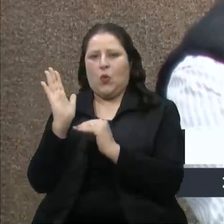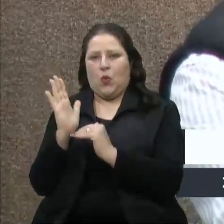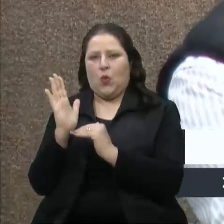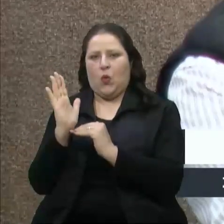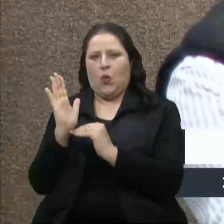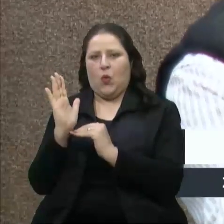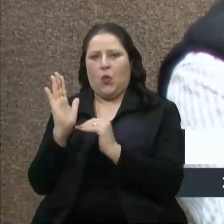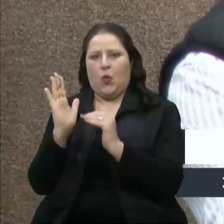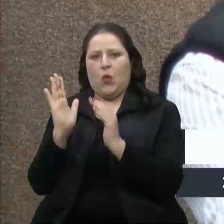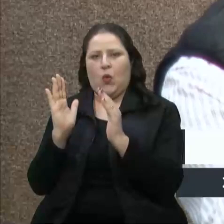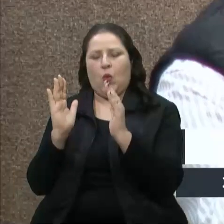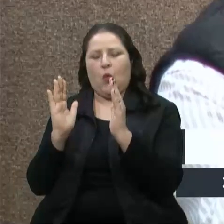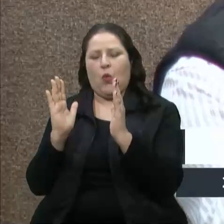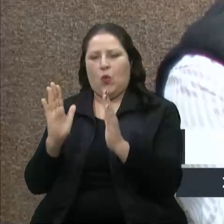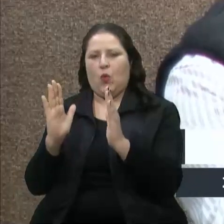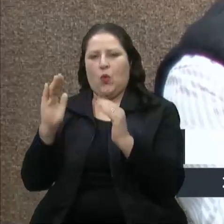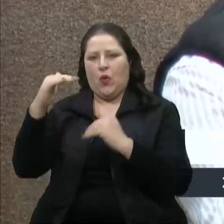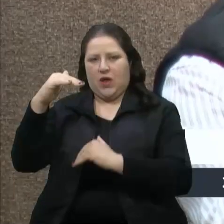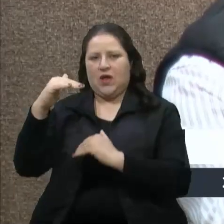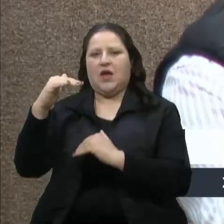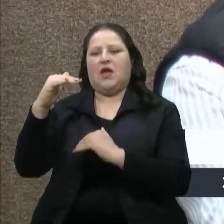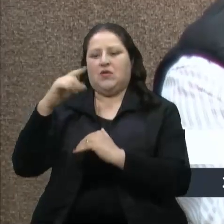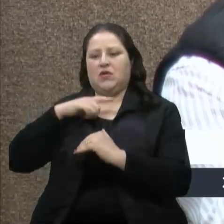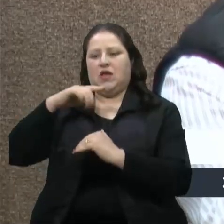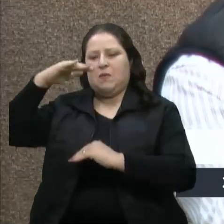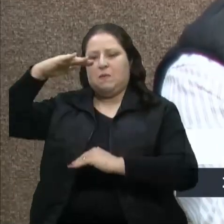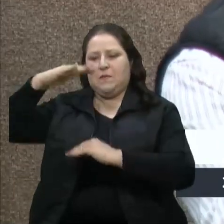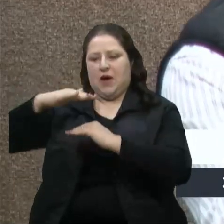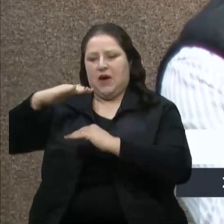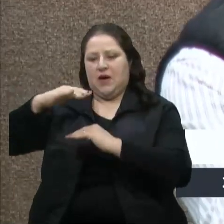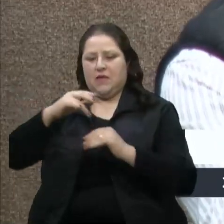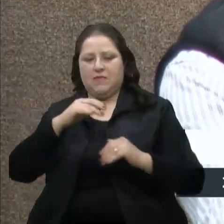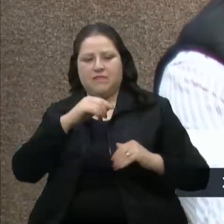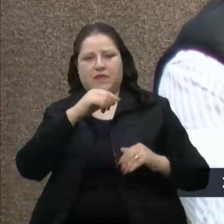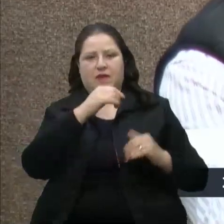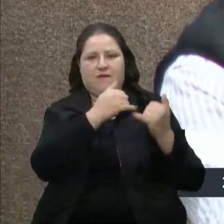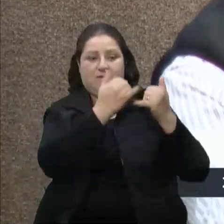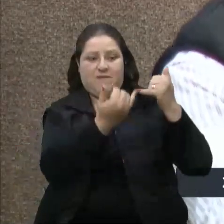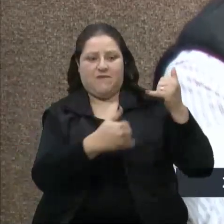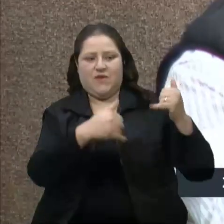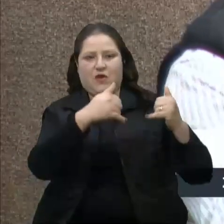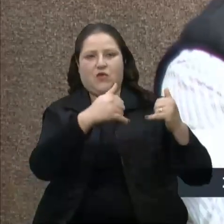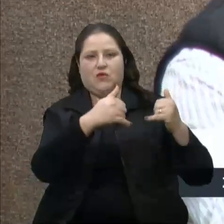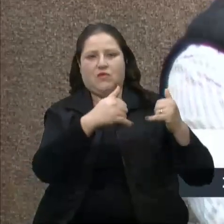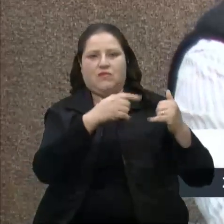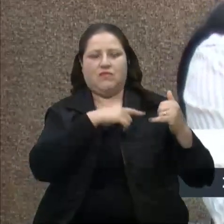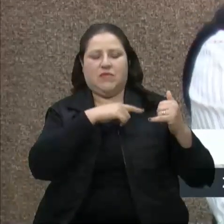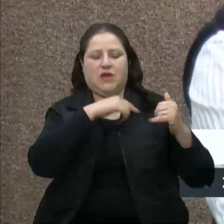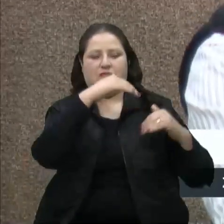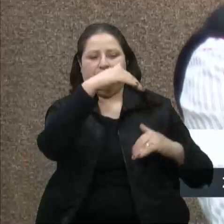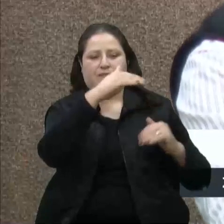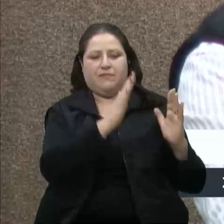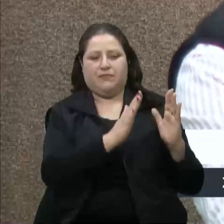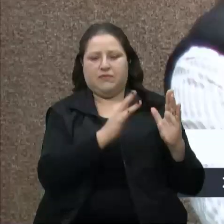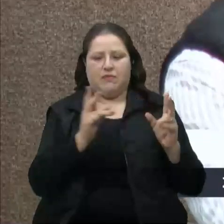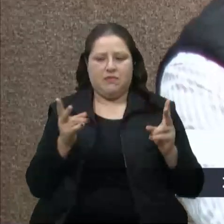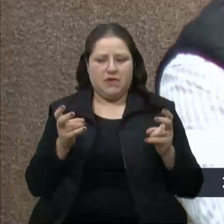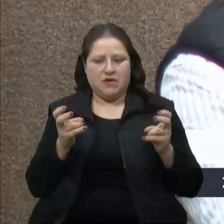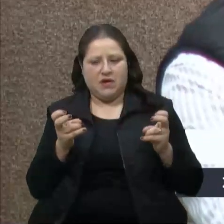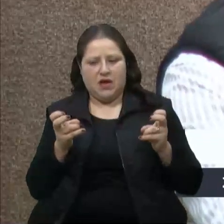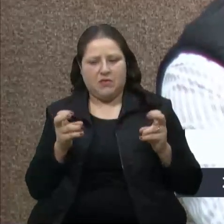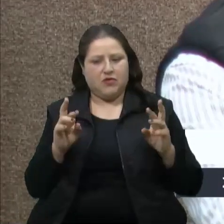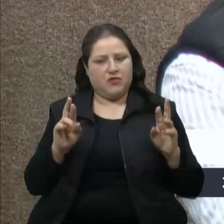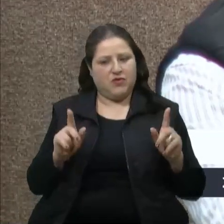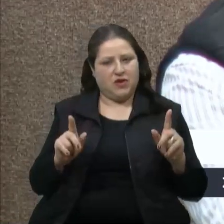muito bem o que é latinha e o que é fio. Então, não tem essa história de, mas é... Não, latinha é isso aqui, ó. Nós